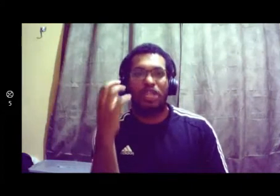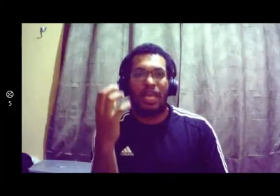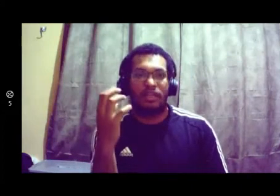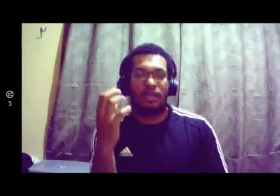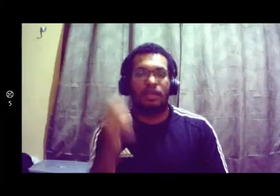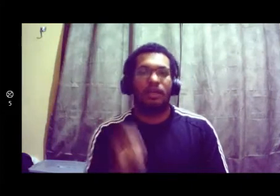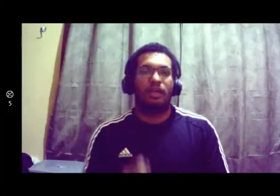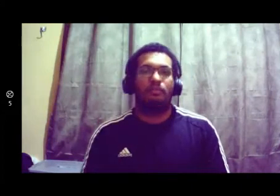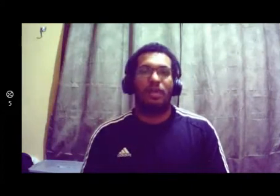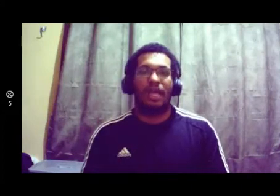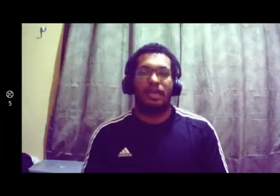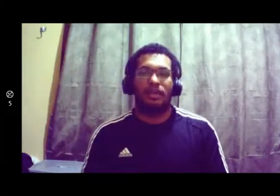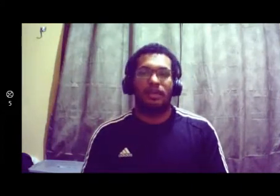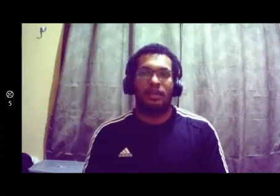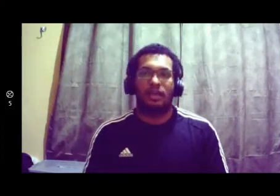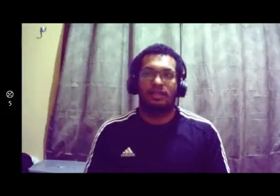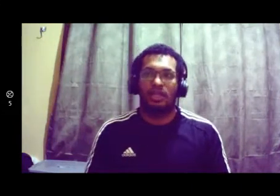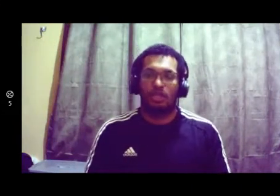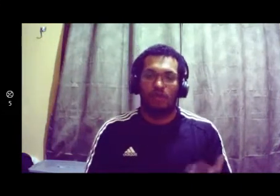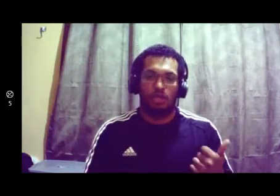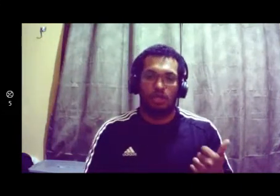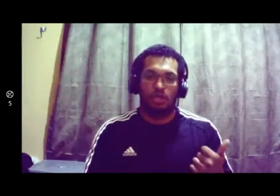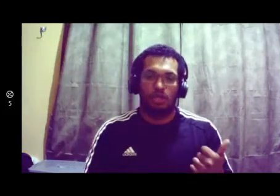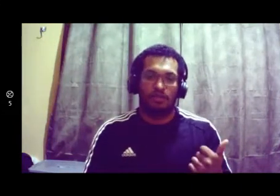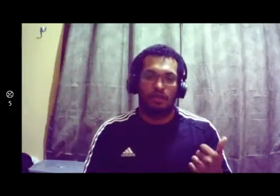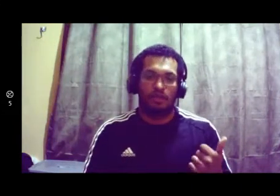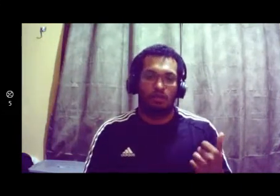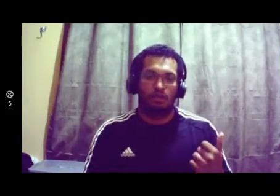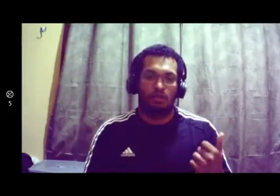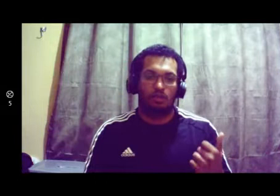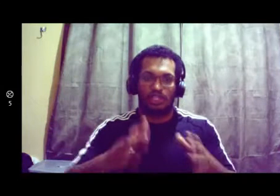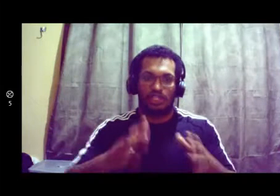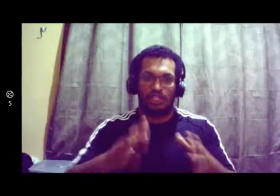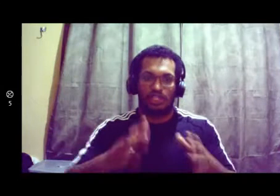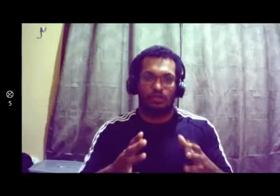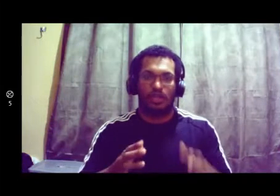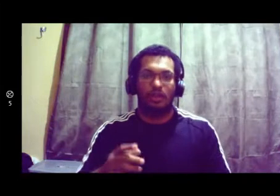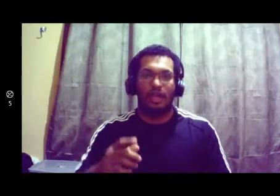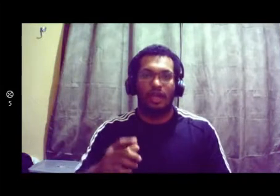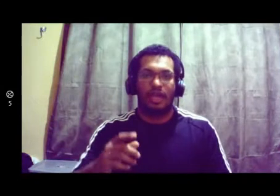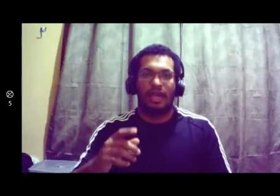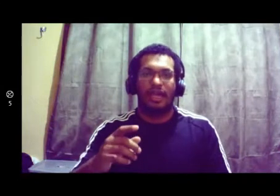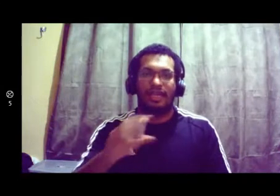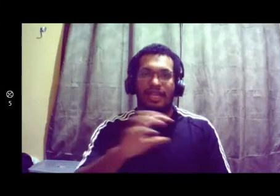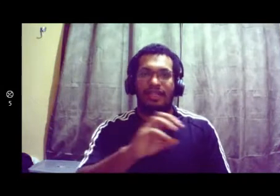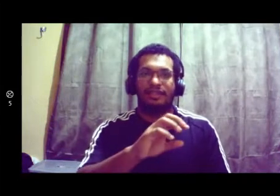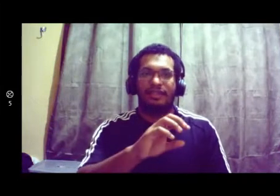mão direita. Porém, recentemente eu estava vendo alguns vídeos de tradução